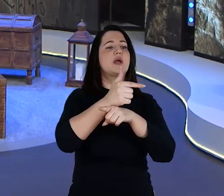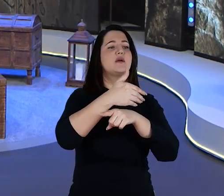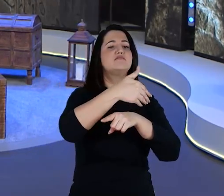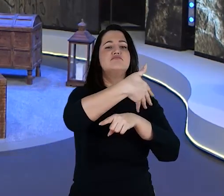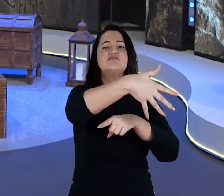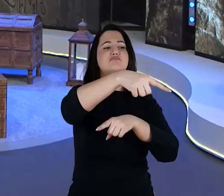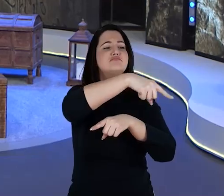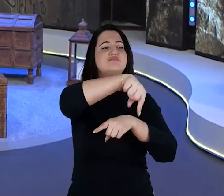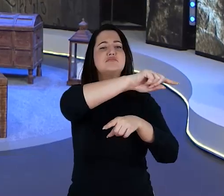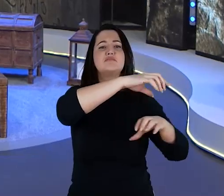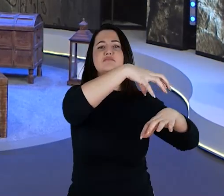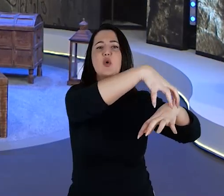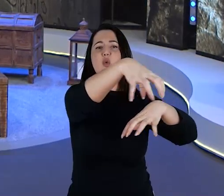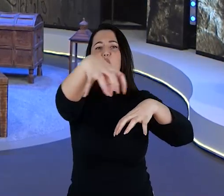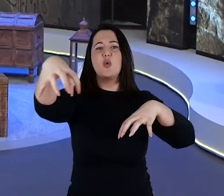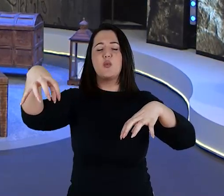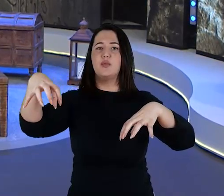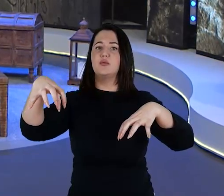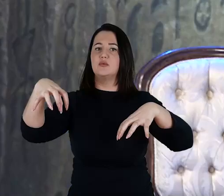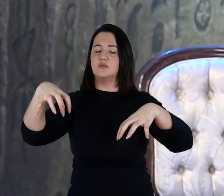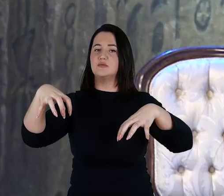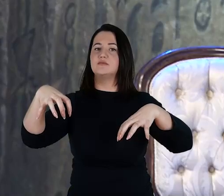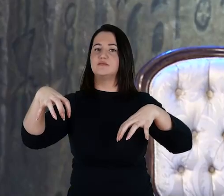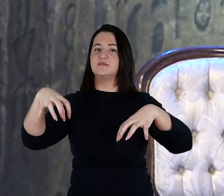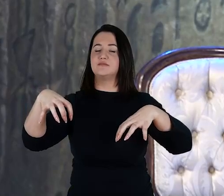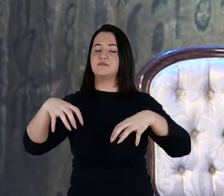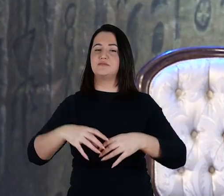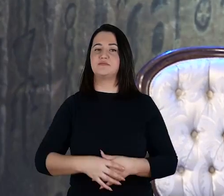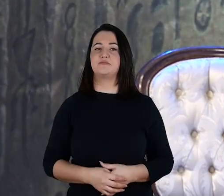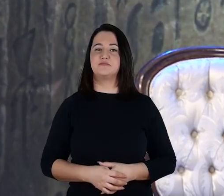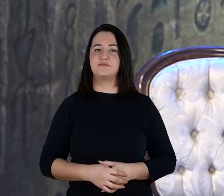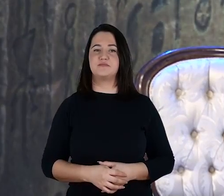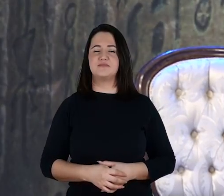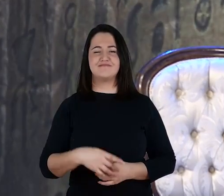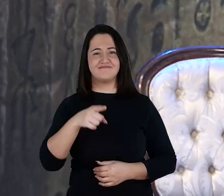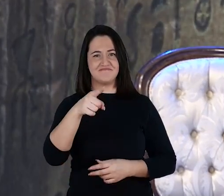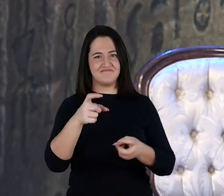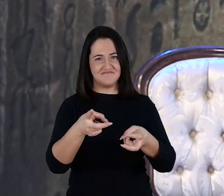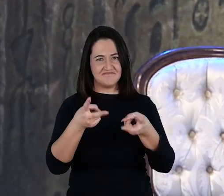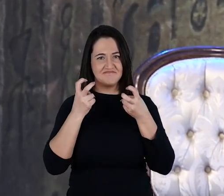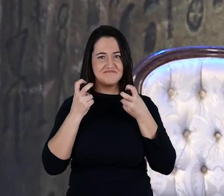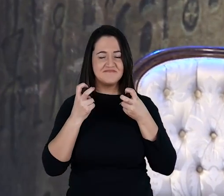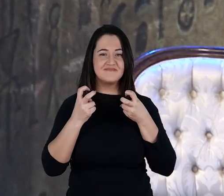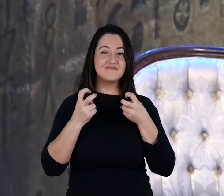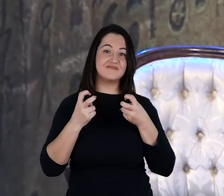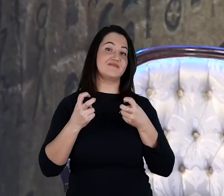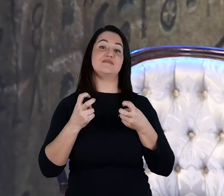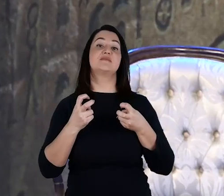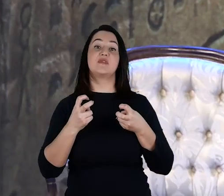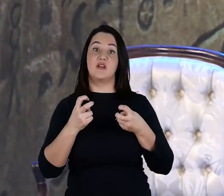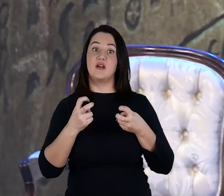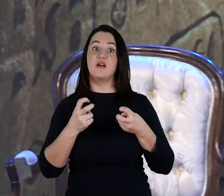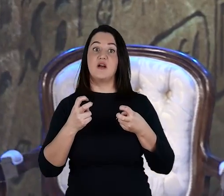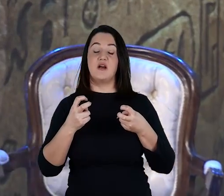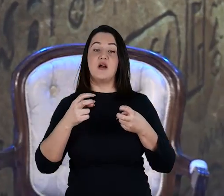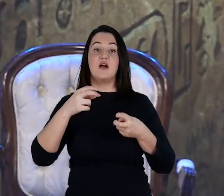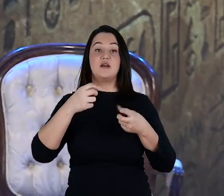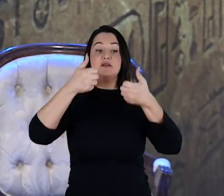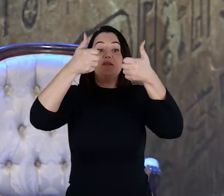do Oriente distante. Você percebeu? Essas foram palavras que eu diria